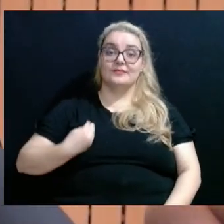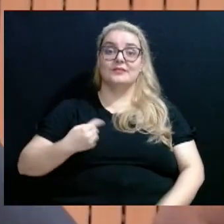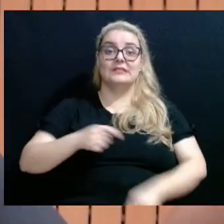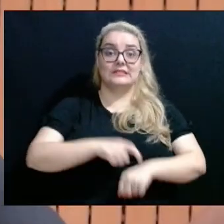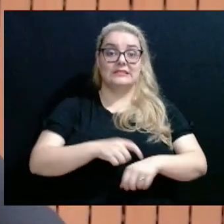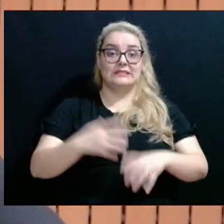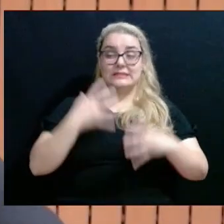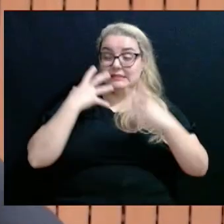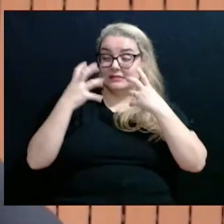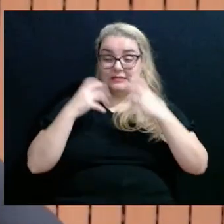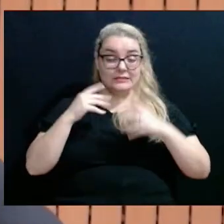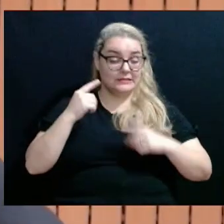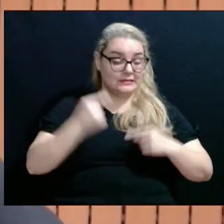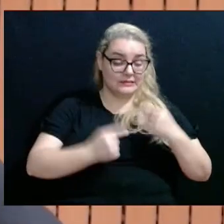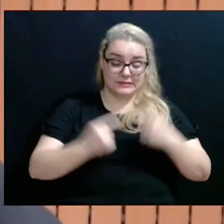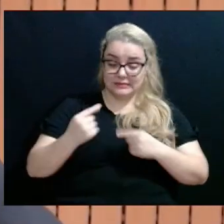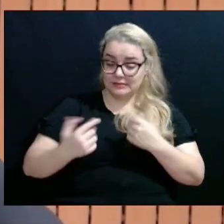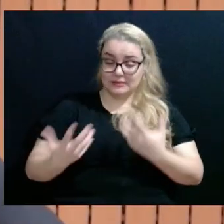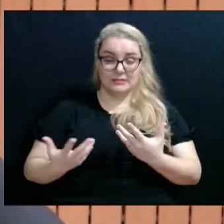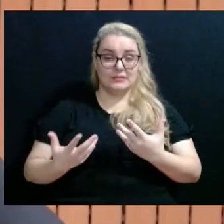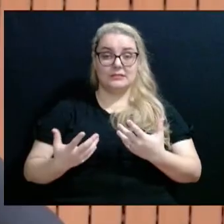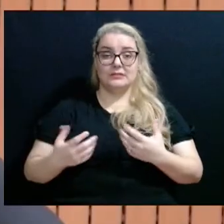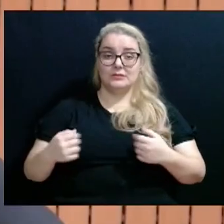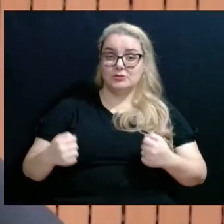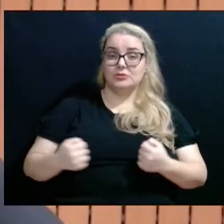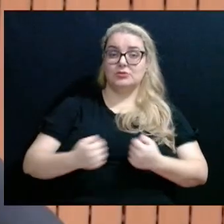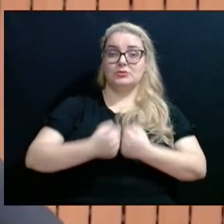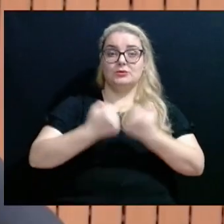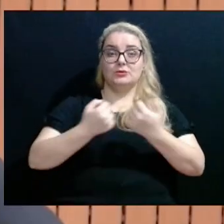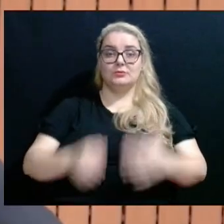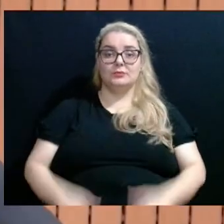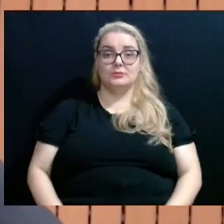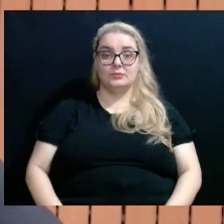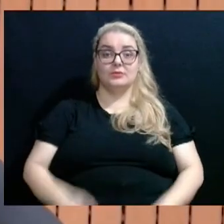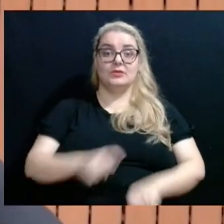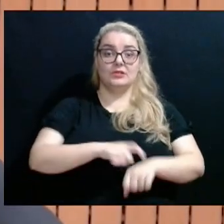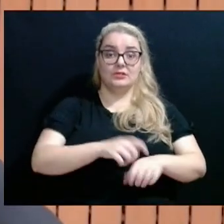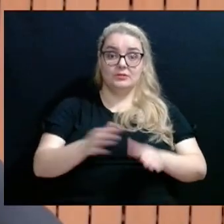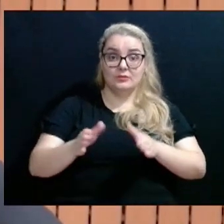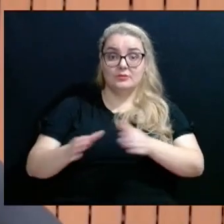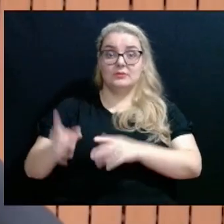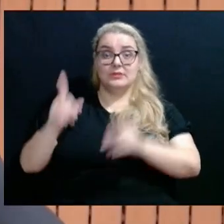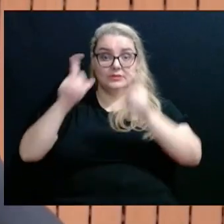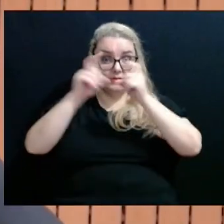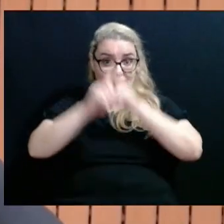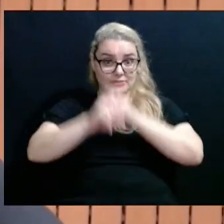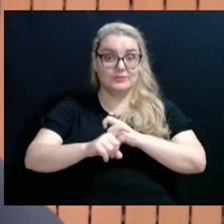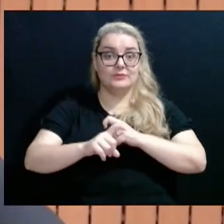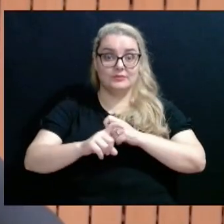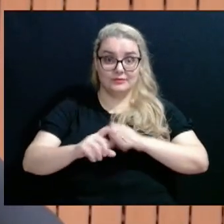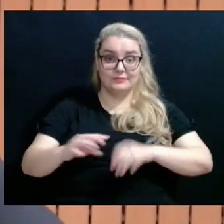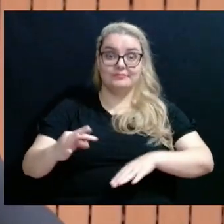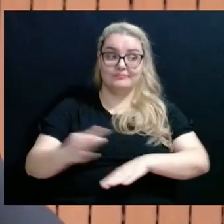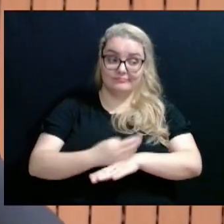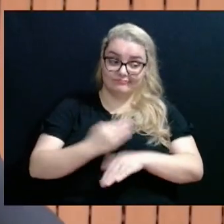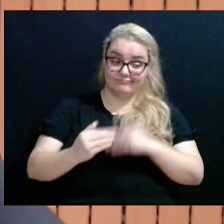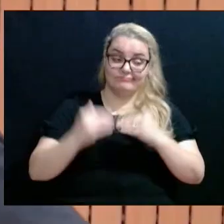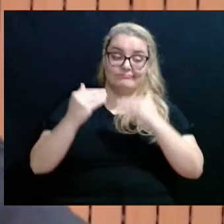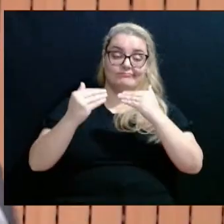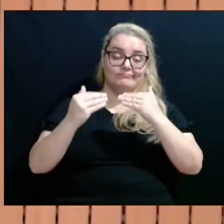tensão, momentos de muito embate, momentos difíceis de serem superados.